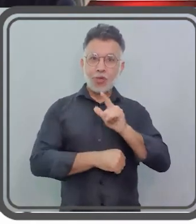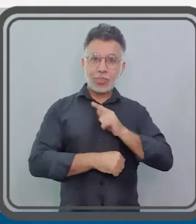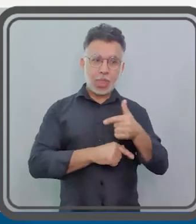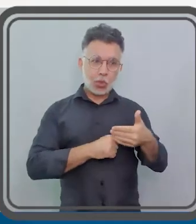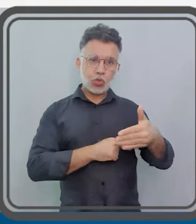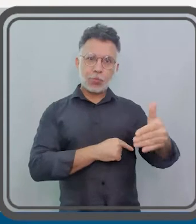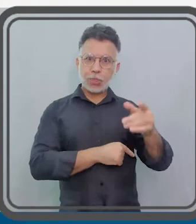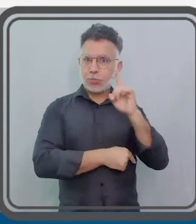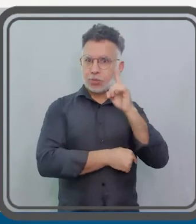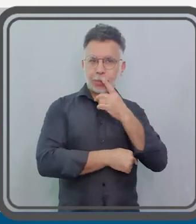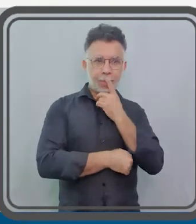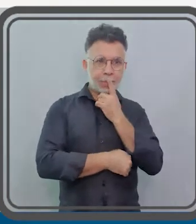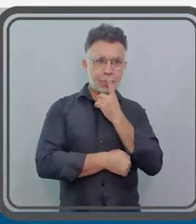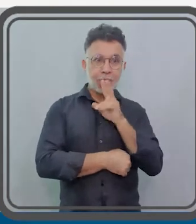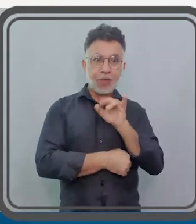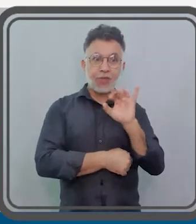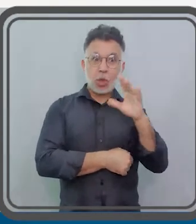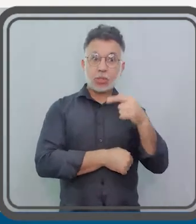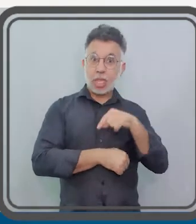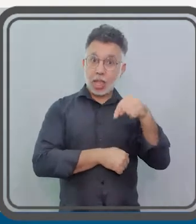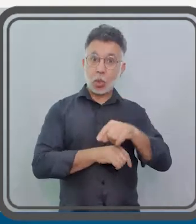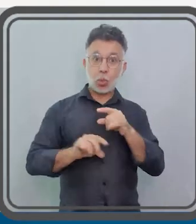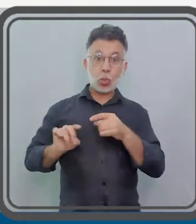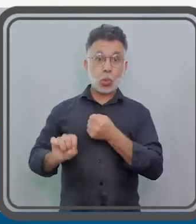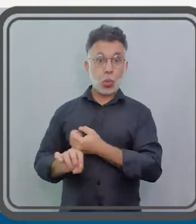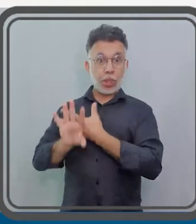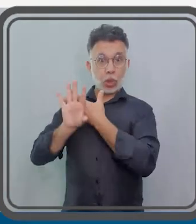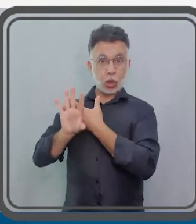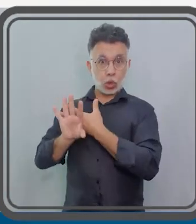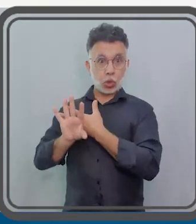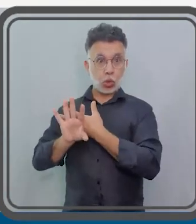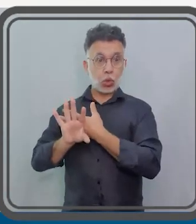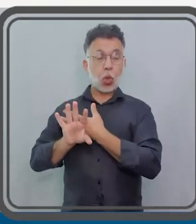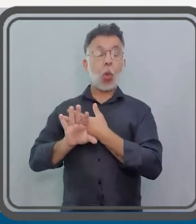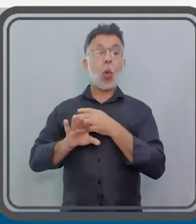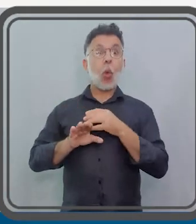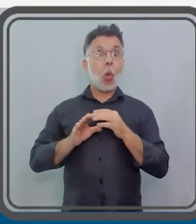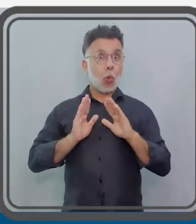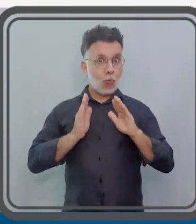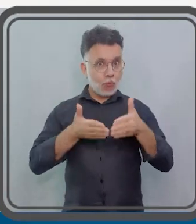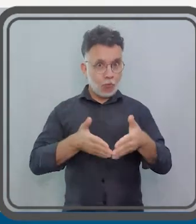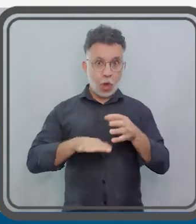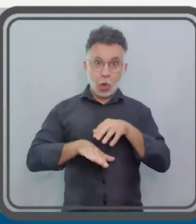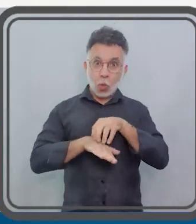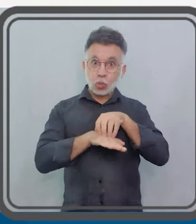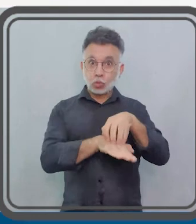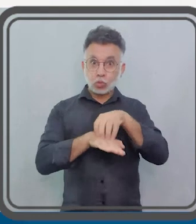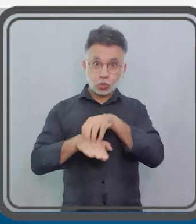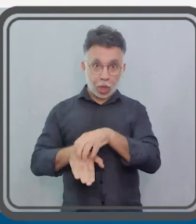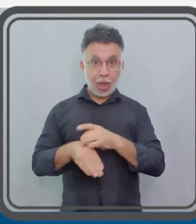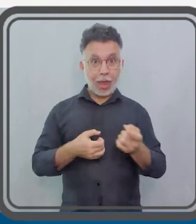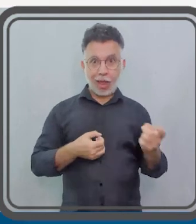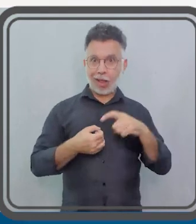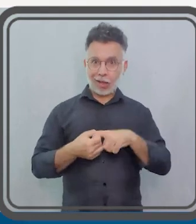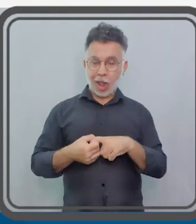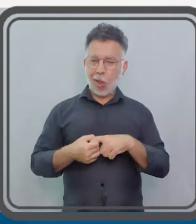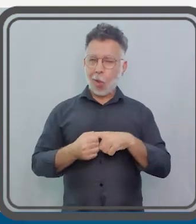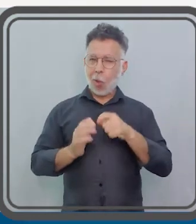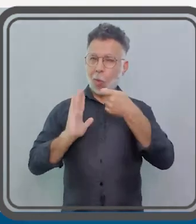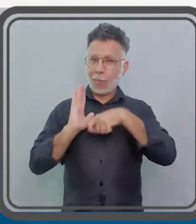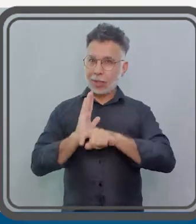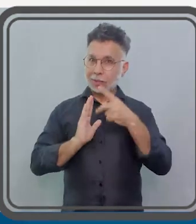próximos dias, que vai acontecer no Intox. A gente vai ter o Fórum de Turismo e Sua Retomada. Marca aí na sua agenda,